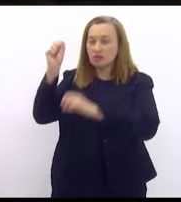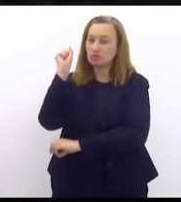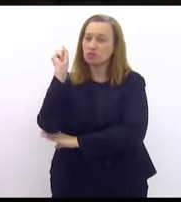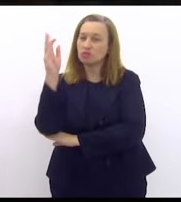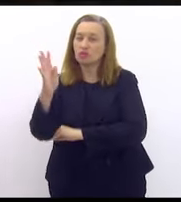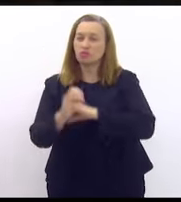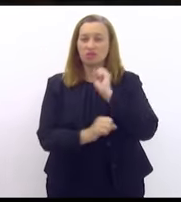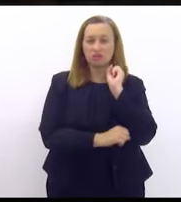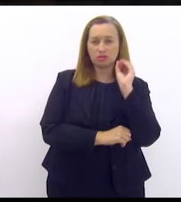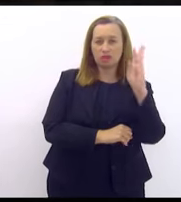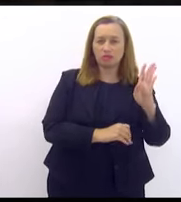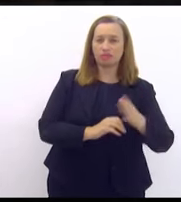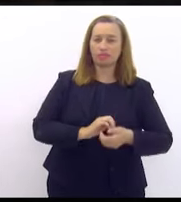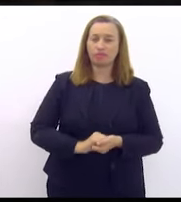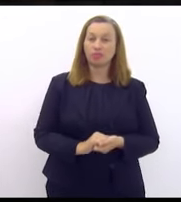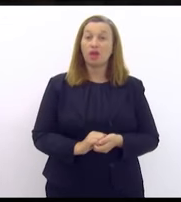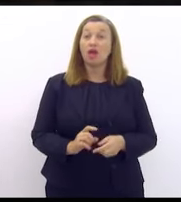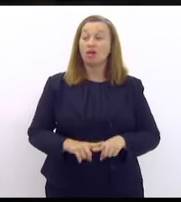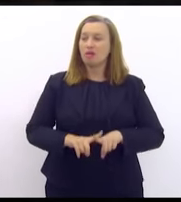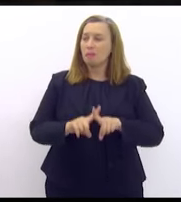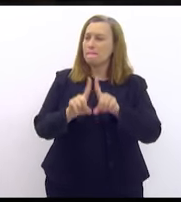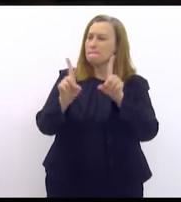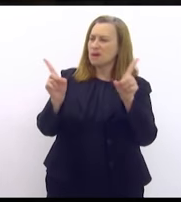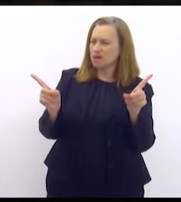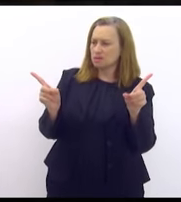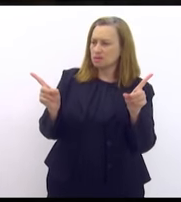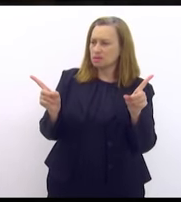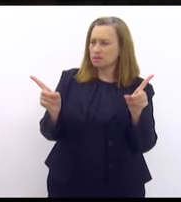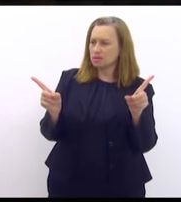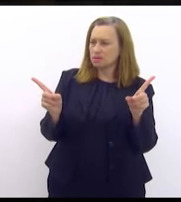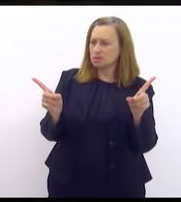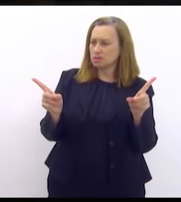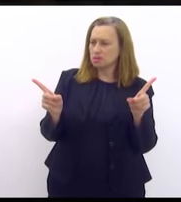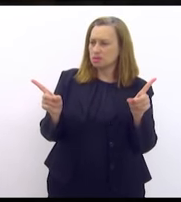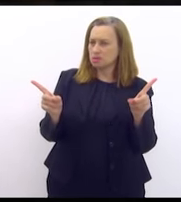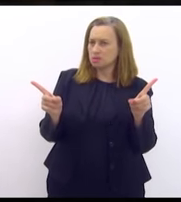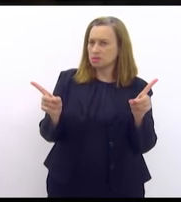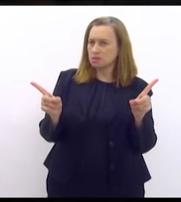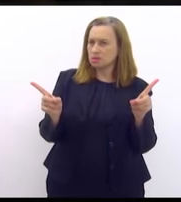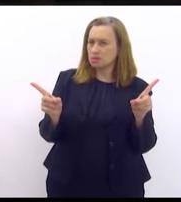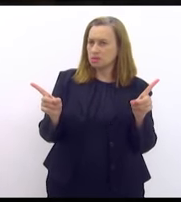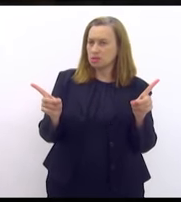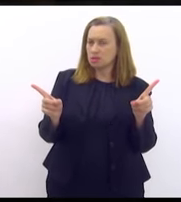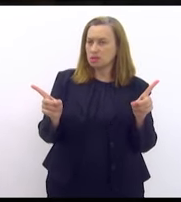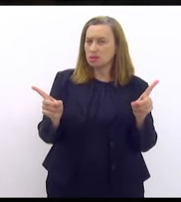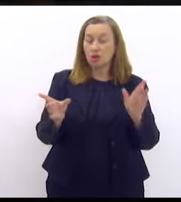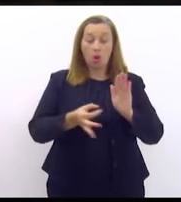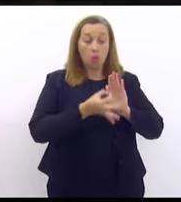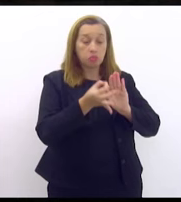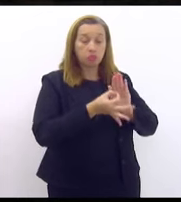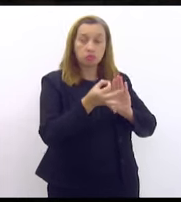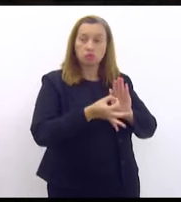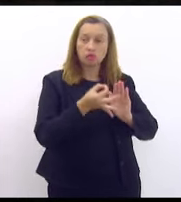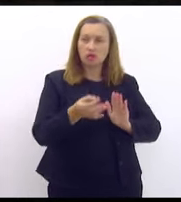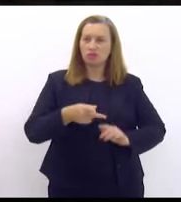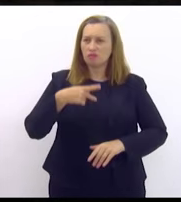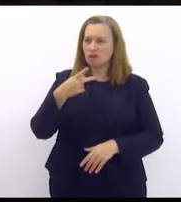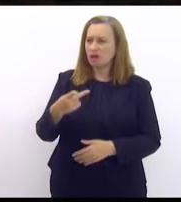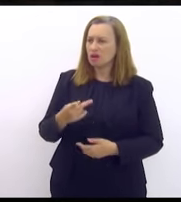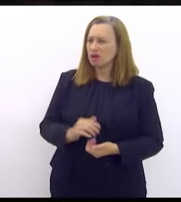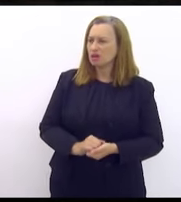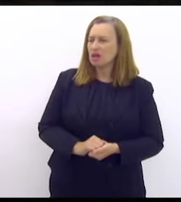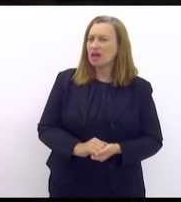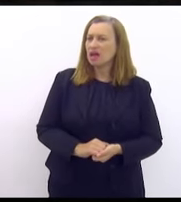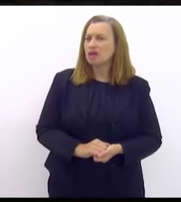ambiental. Mas a crítica que aqui faço diz respeito à